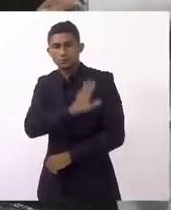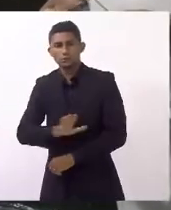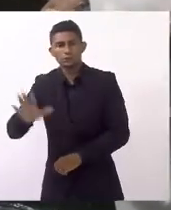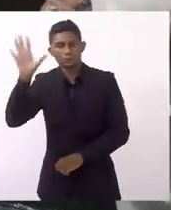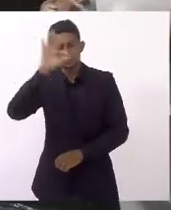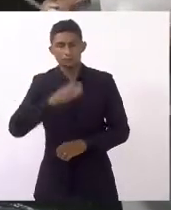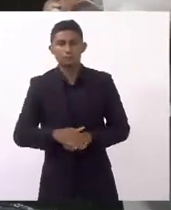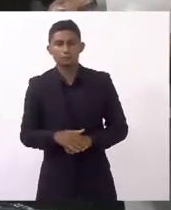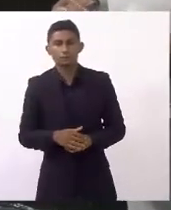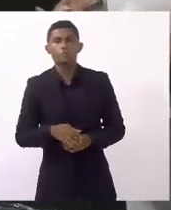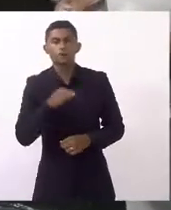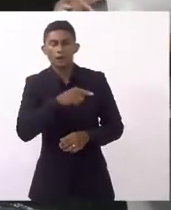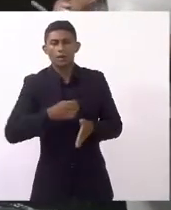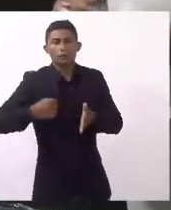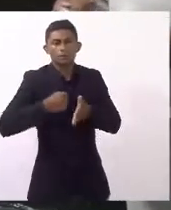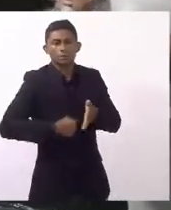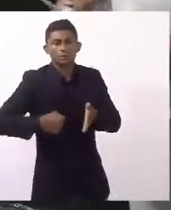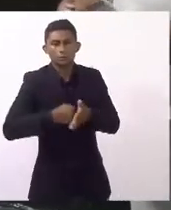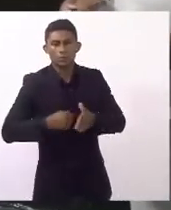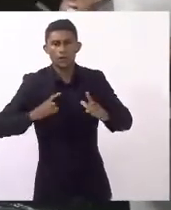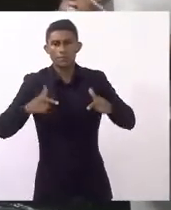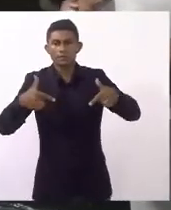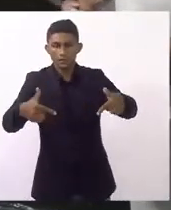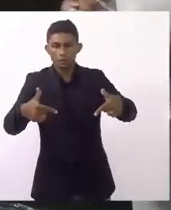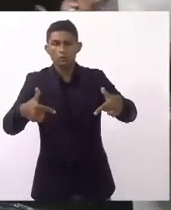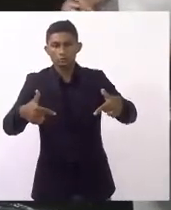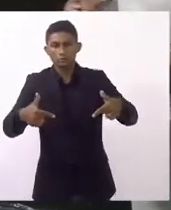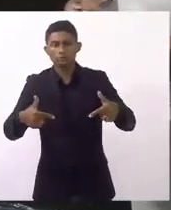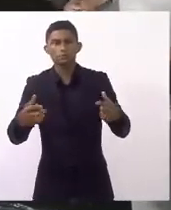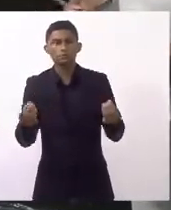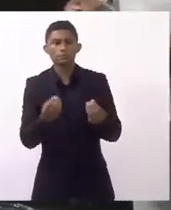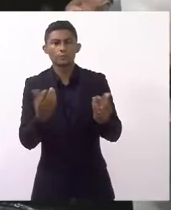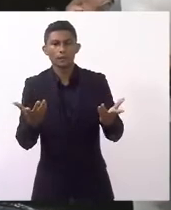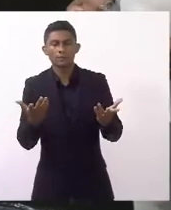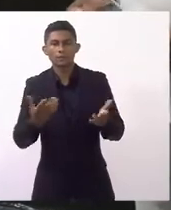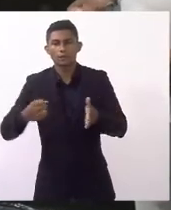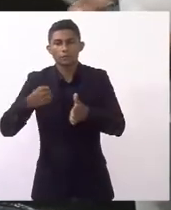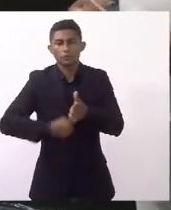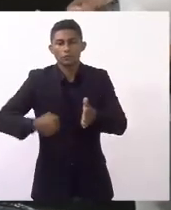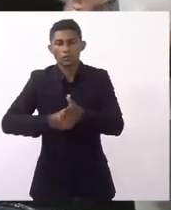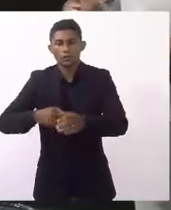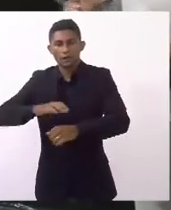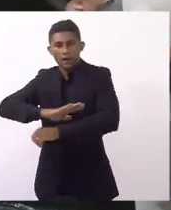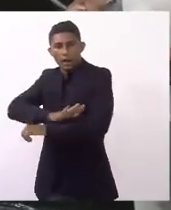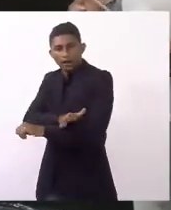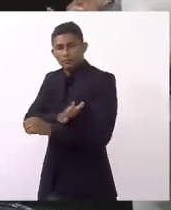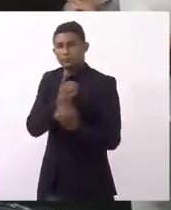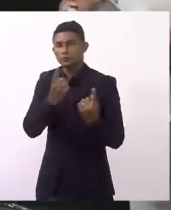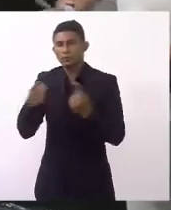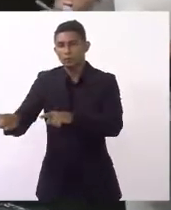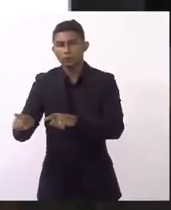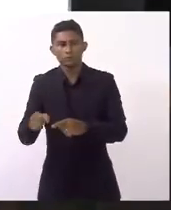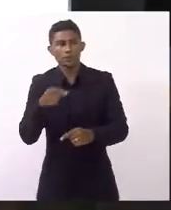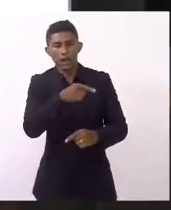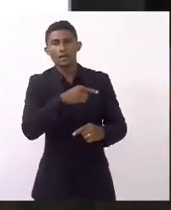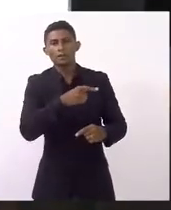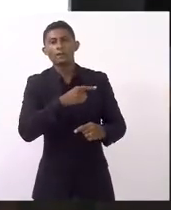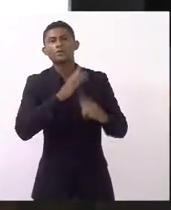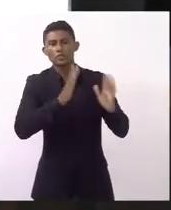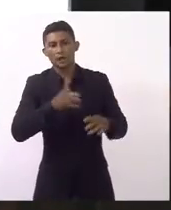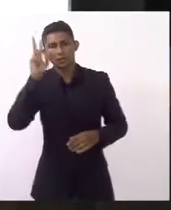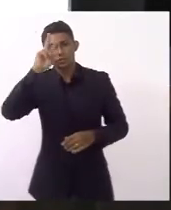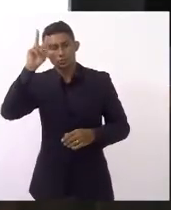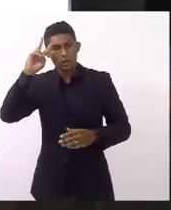aguerrido defensor das ações afirmativas do que diz respeito à luta contra o racismo e a Vitória na Baixada Fluminense